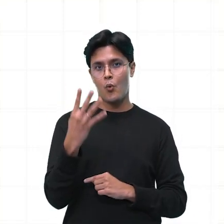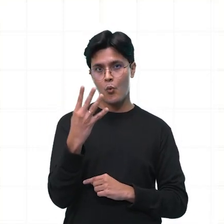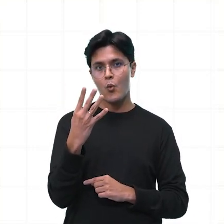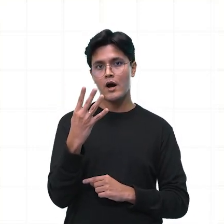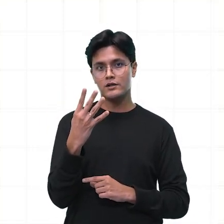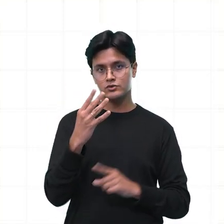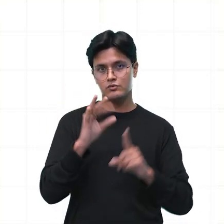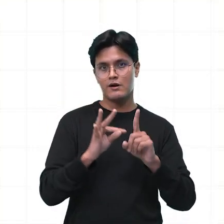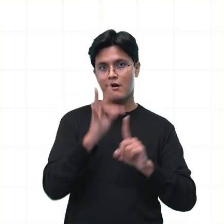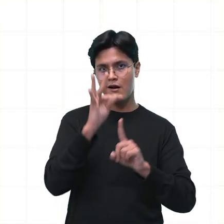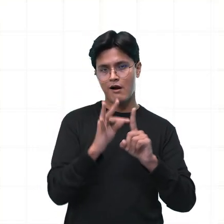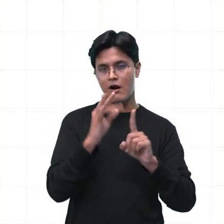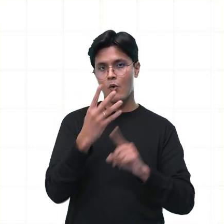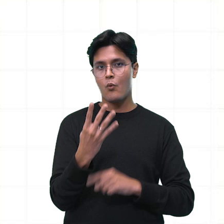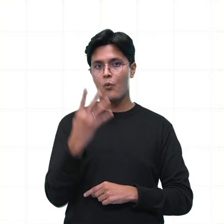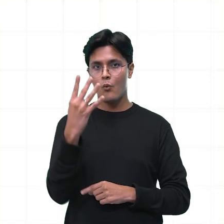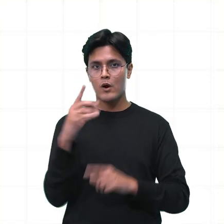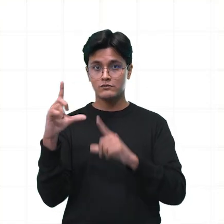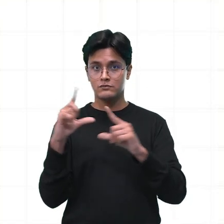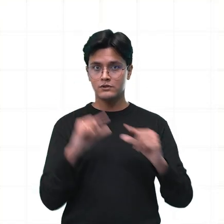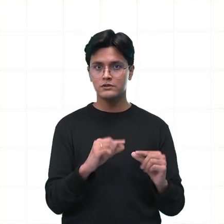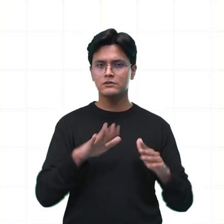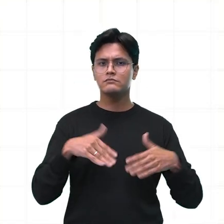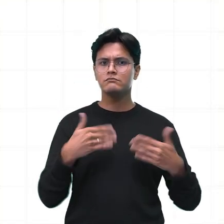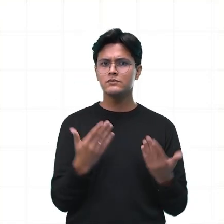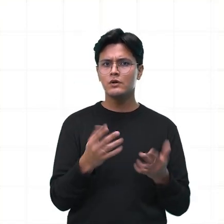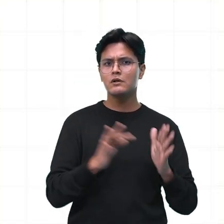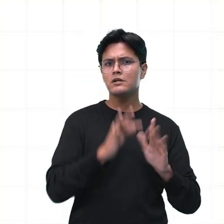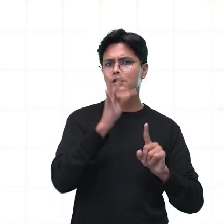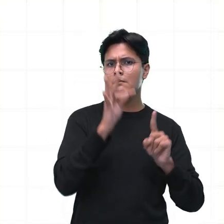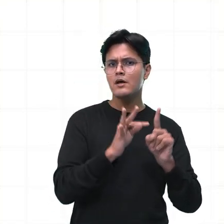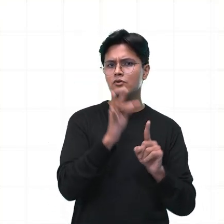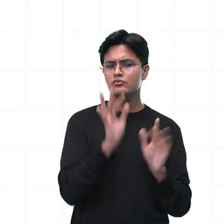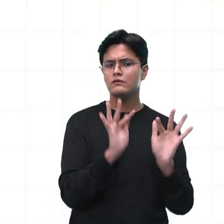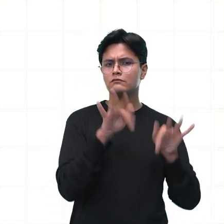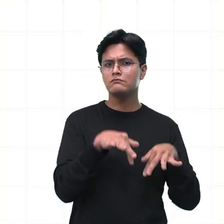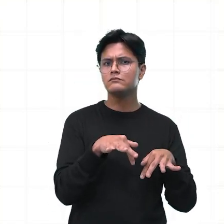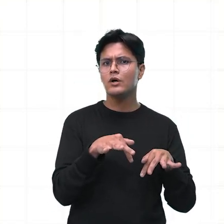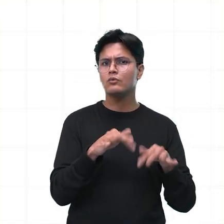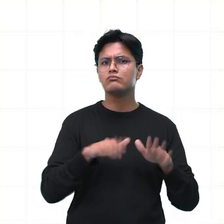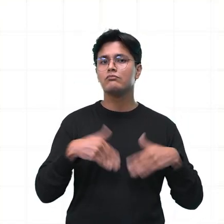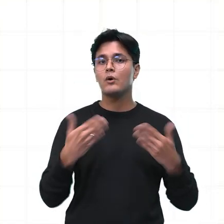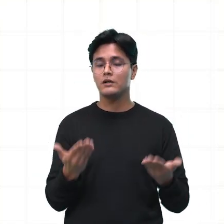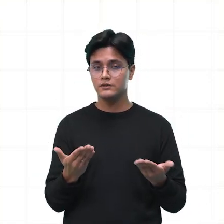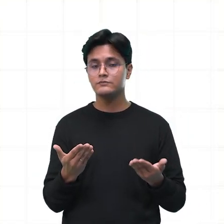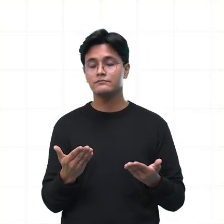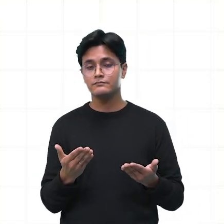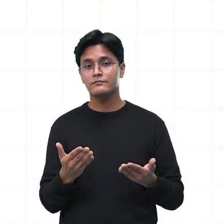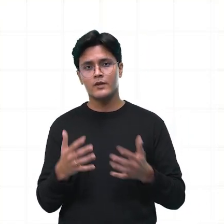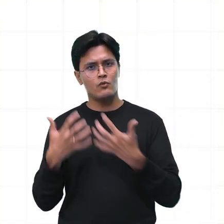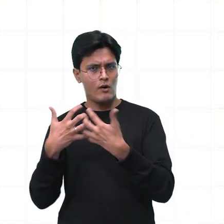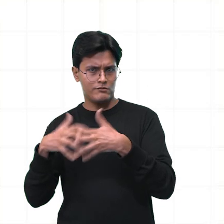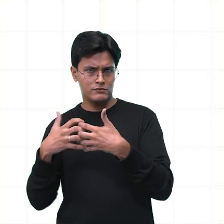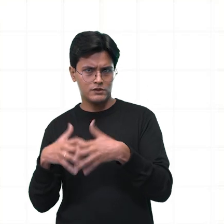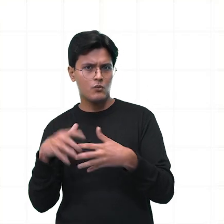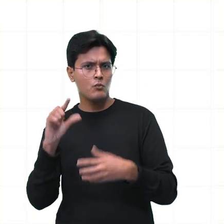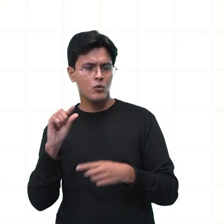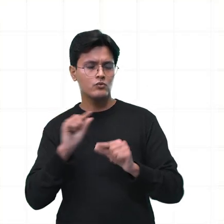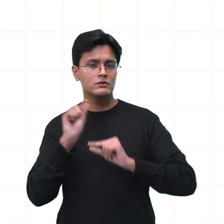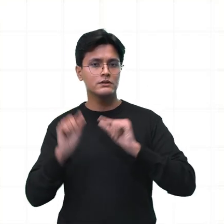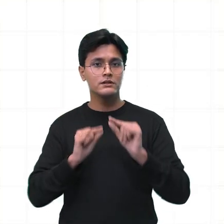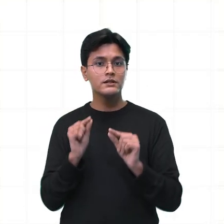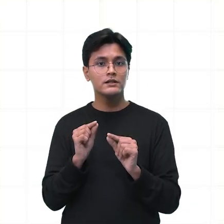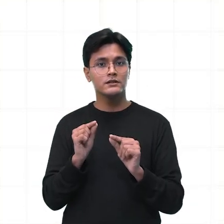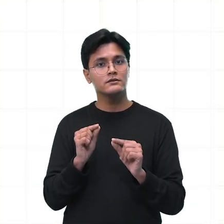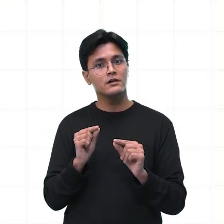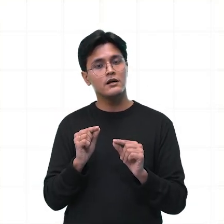4º qual será a temperatura final Então olha só pra gente raciocinar um pouquinho aqui né isso é uma